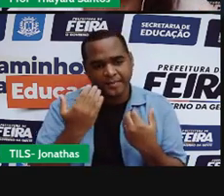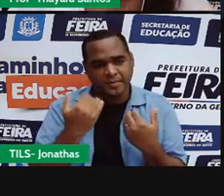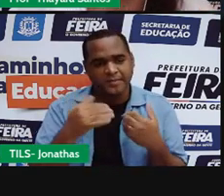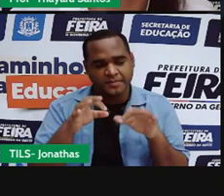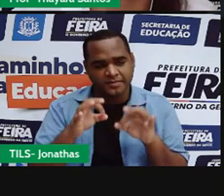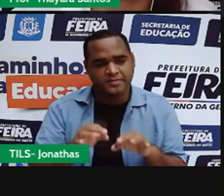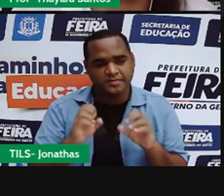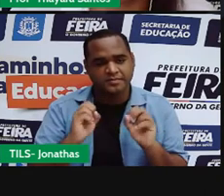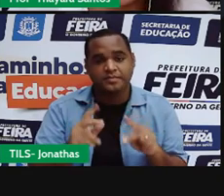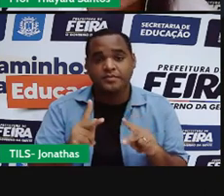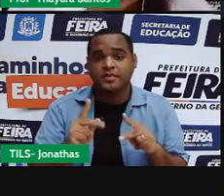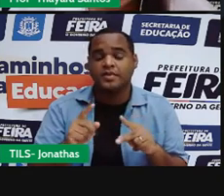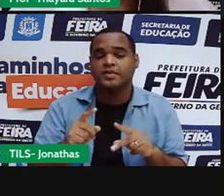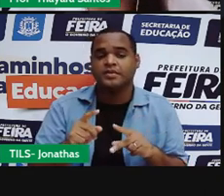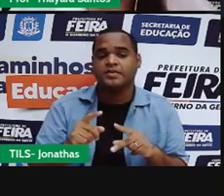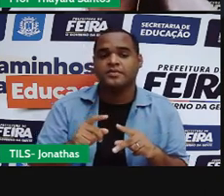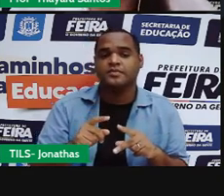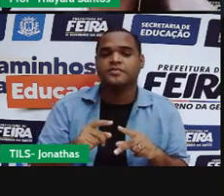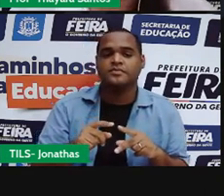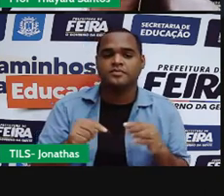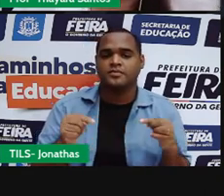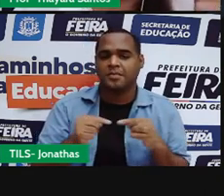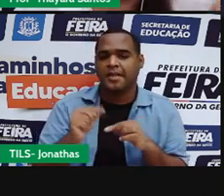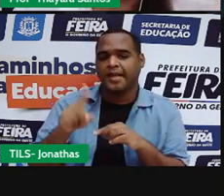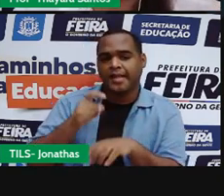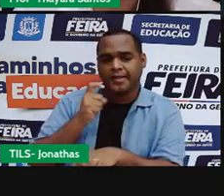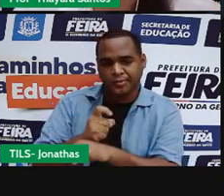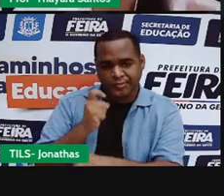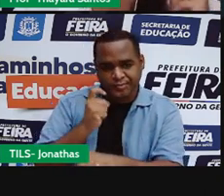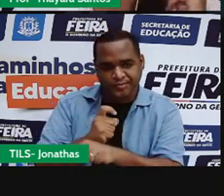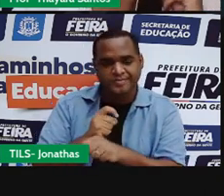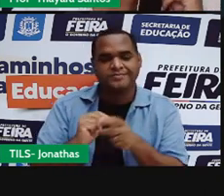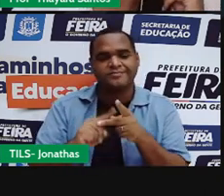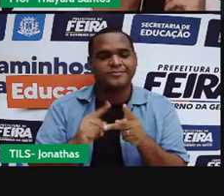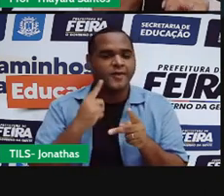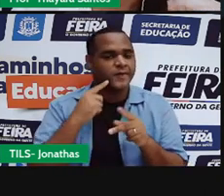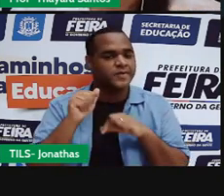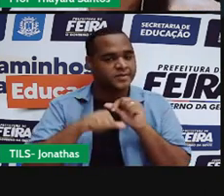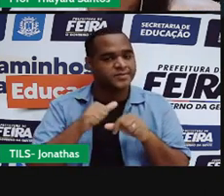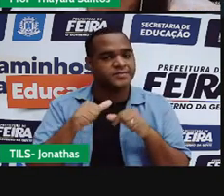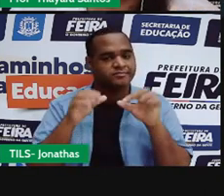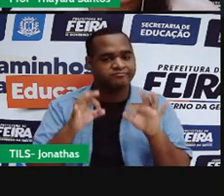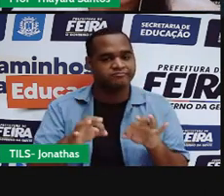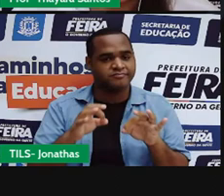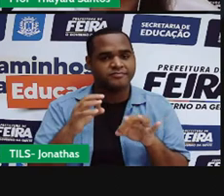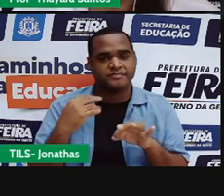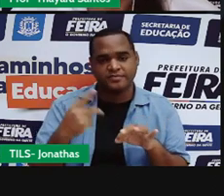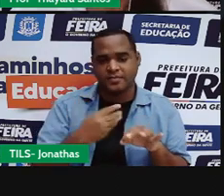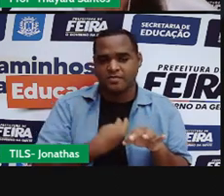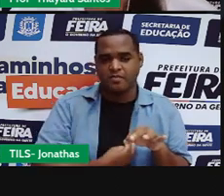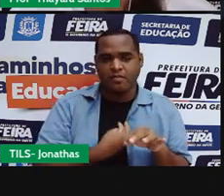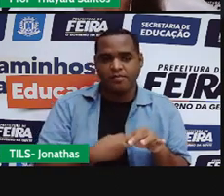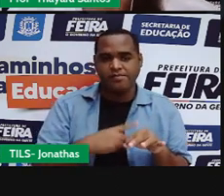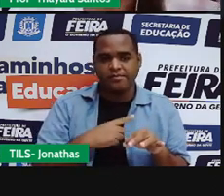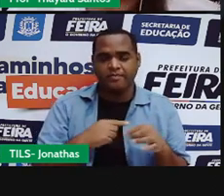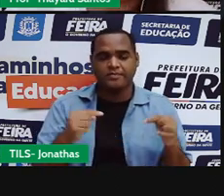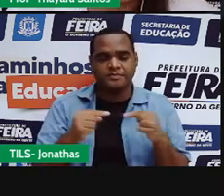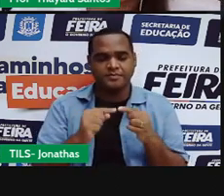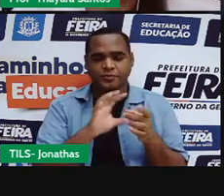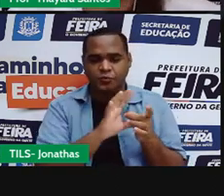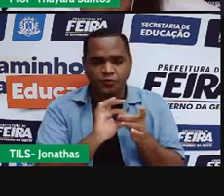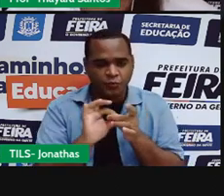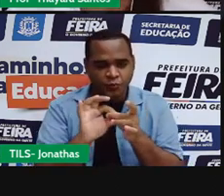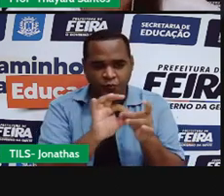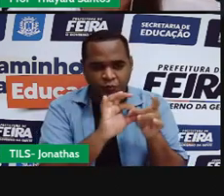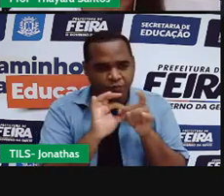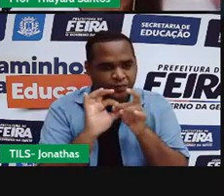caso eu tenho uma matéria no estado sólido. Então, tem forma física, tem os átomos todos juntinhos ali, pouca